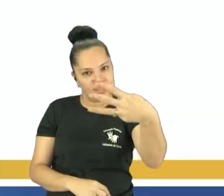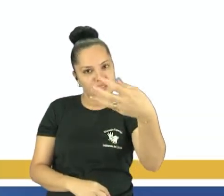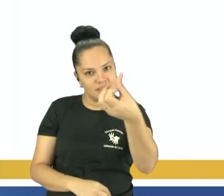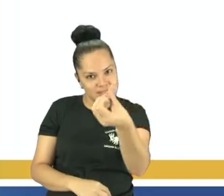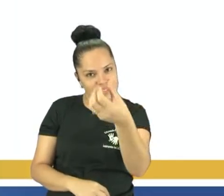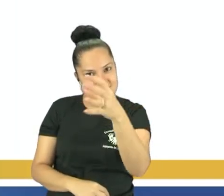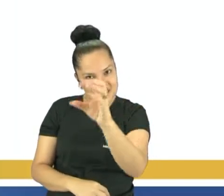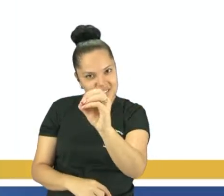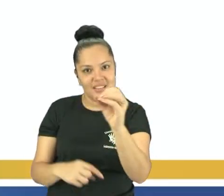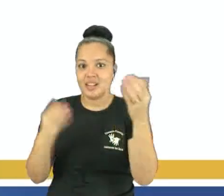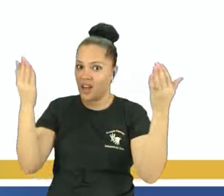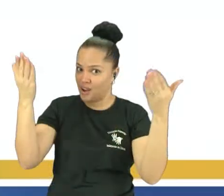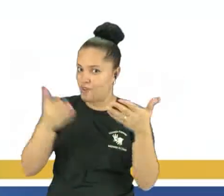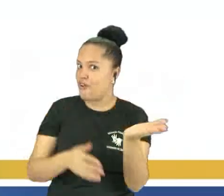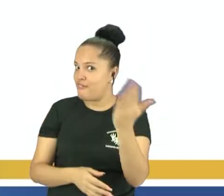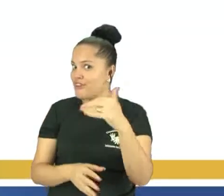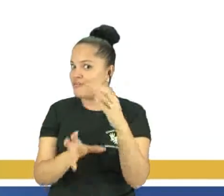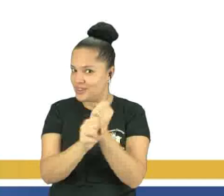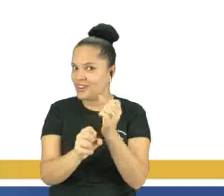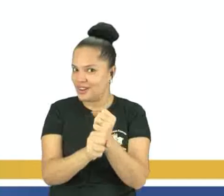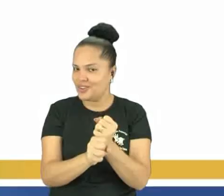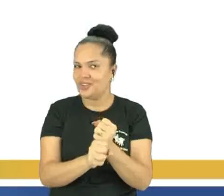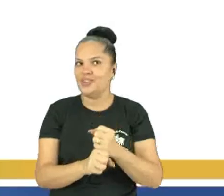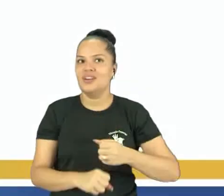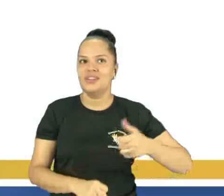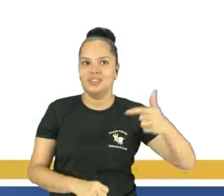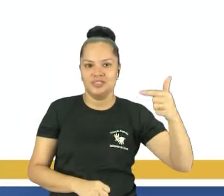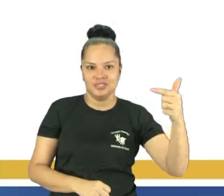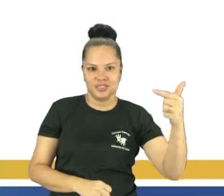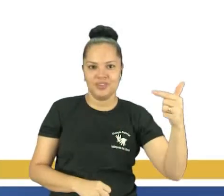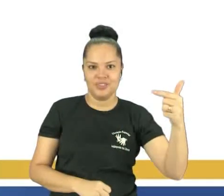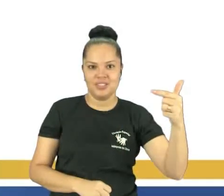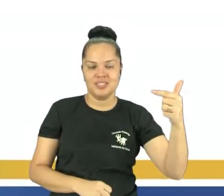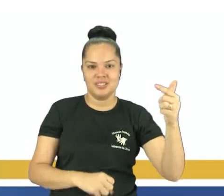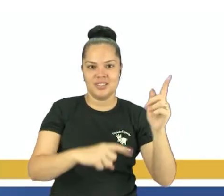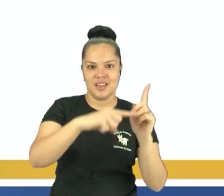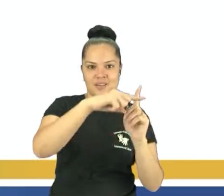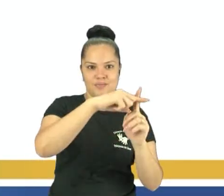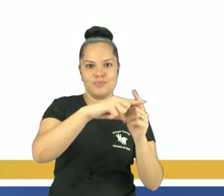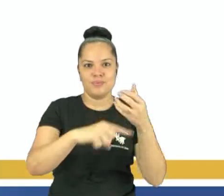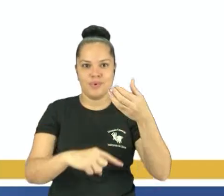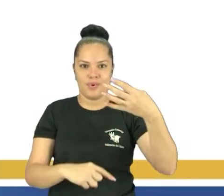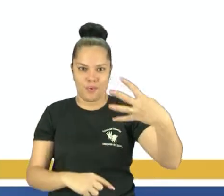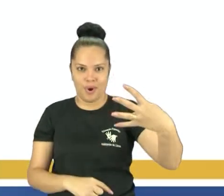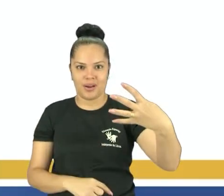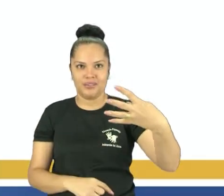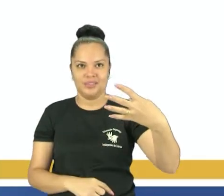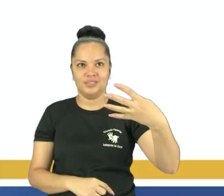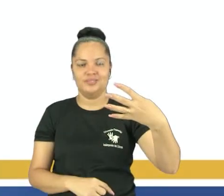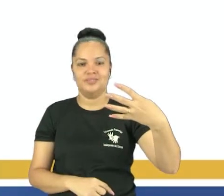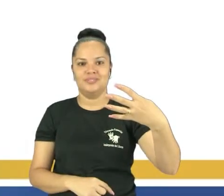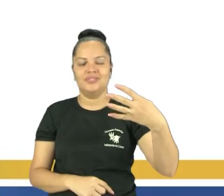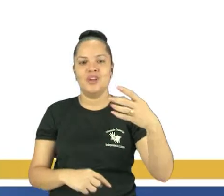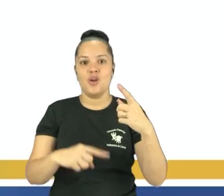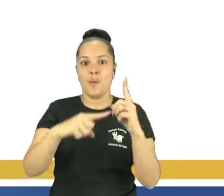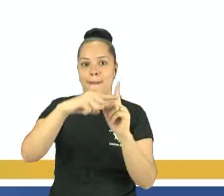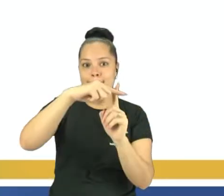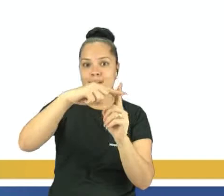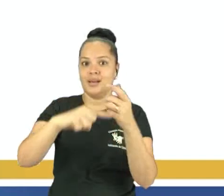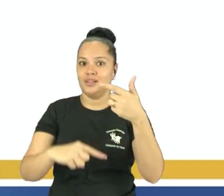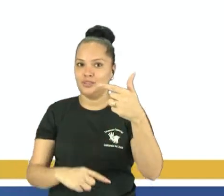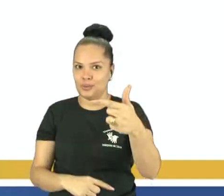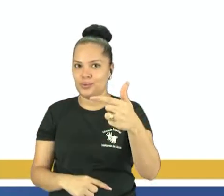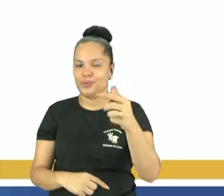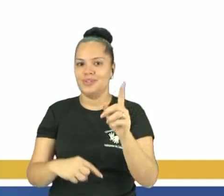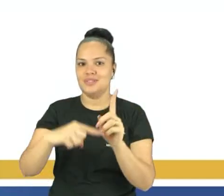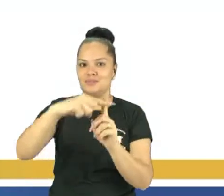essa operação? Sabemos que 2 mais 4 é igual a 6, mais 2 é igual a 8, mais 4 é igual